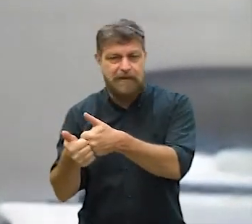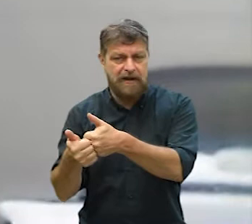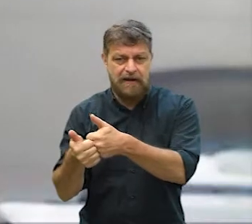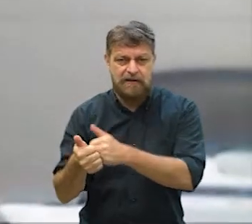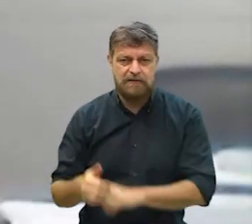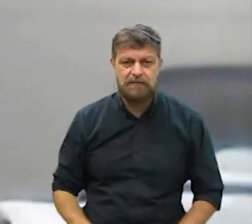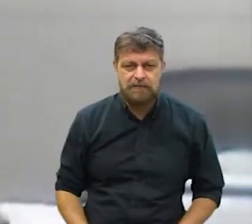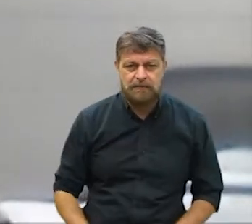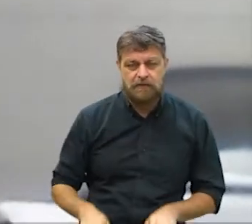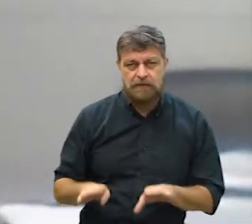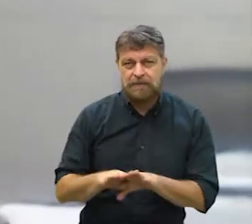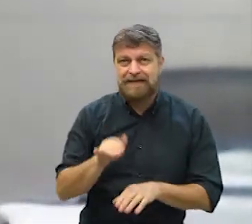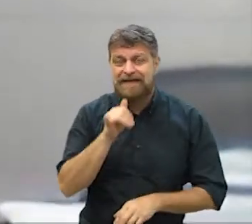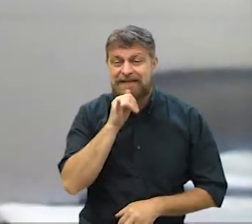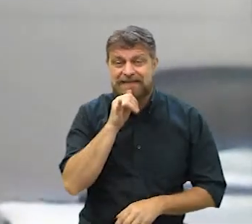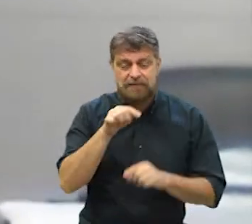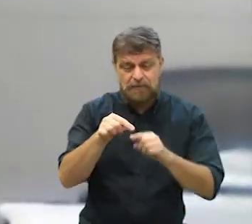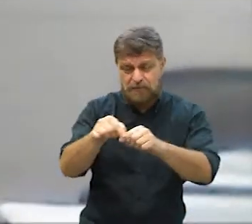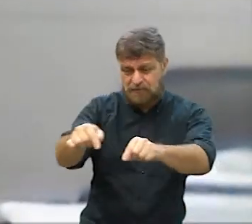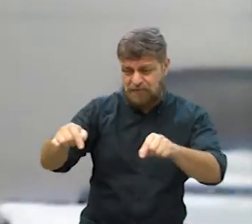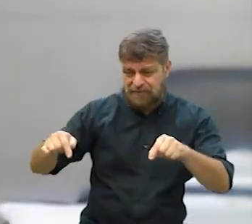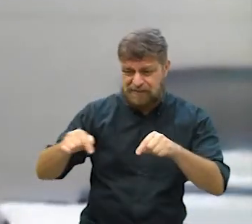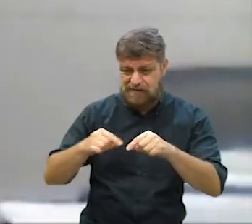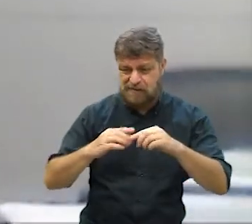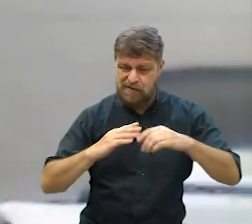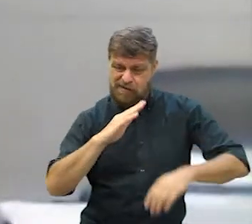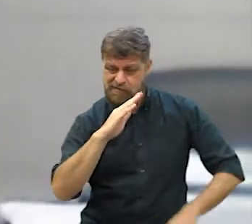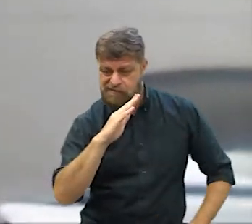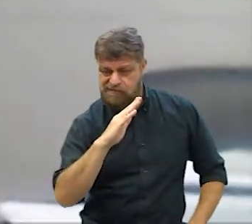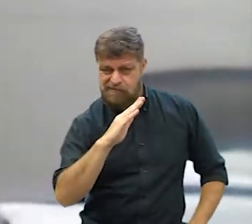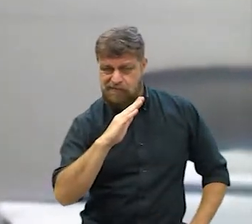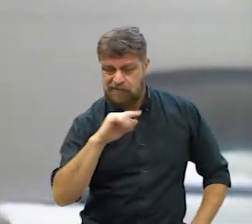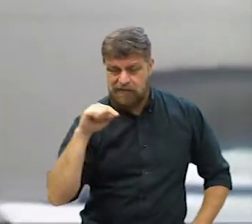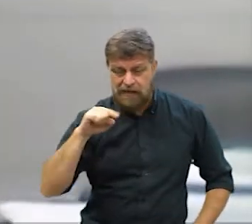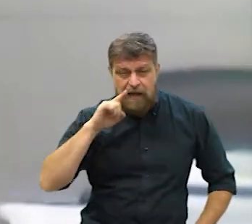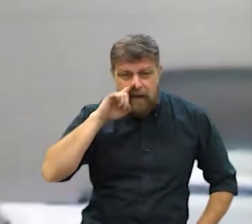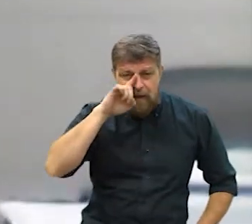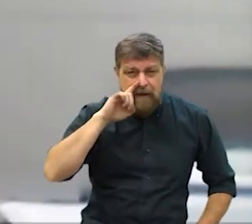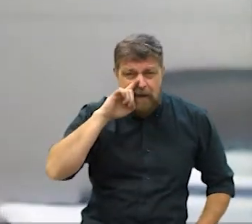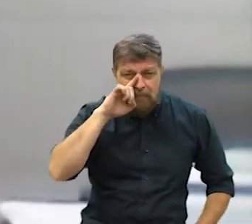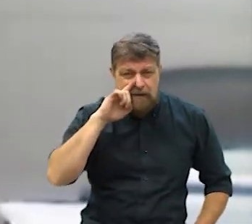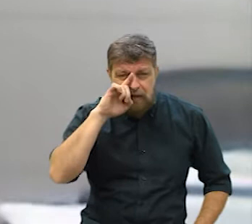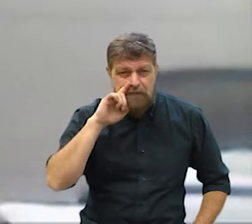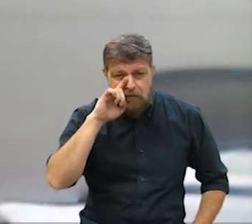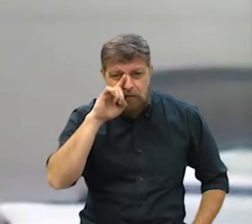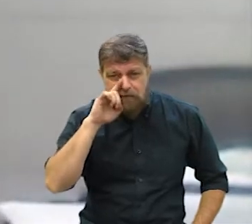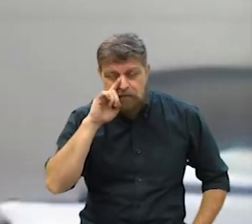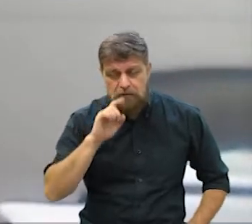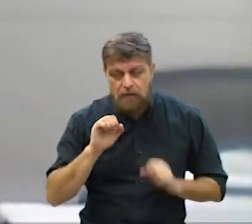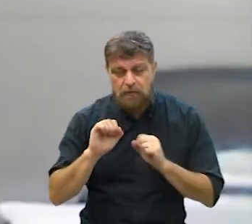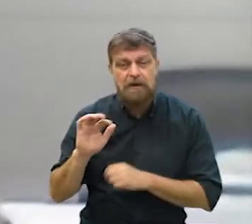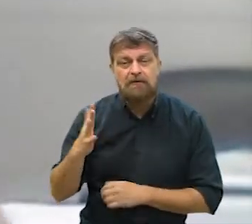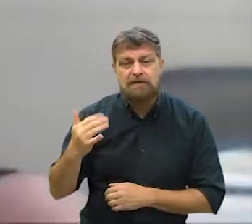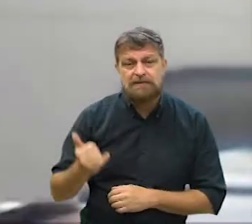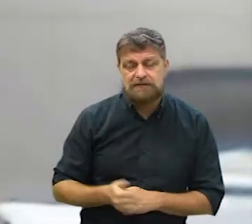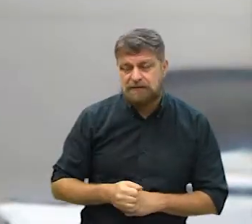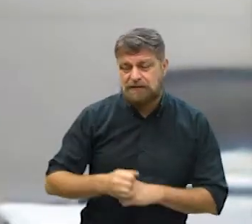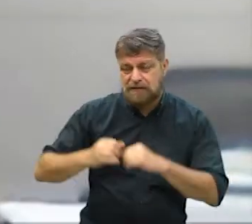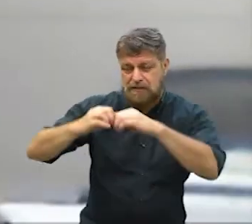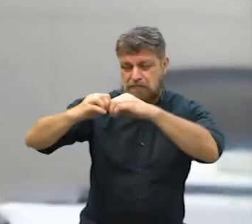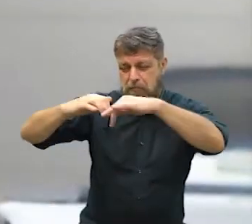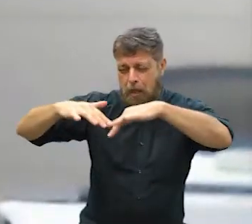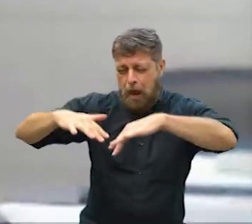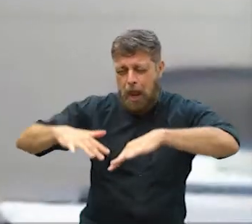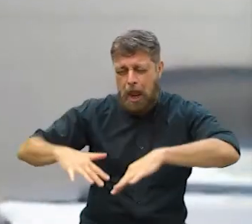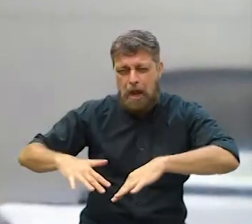córrego, né? Ou está num terreno íngreme aí, um terreno perigoso, um terreno sujeito aí